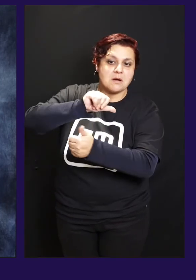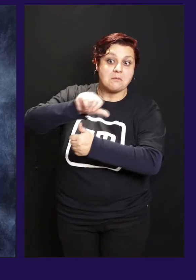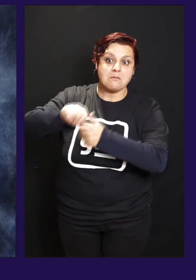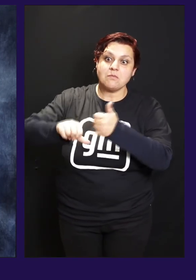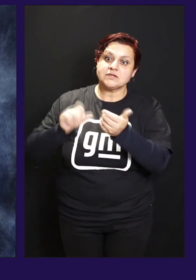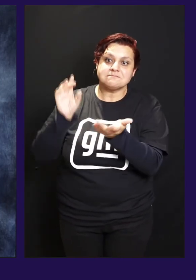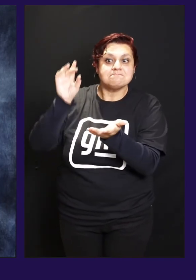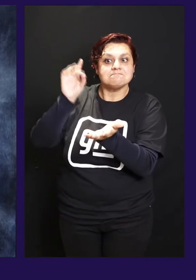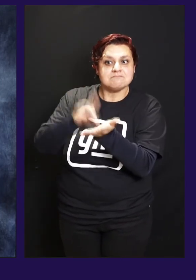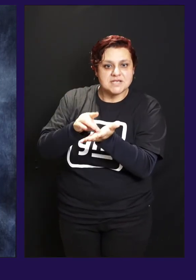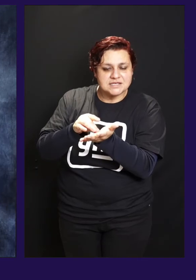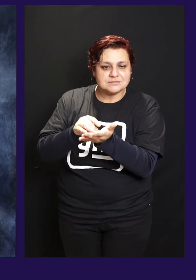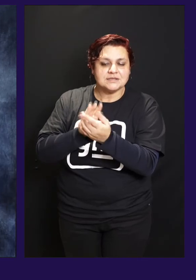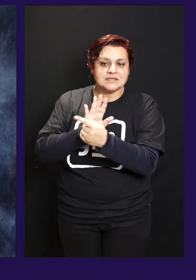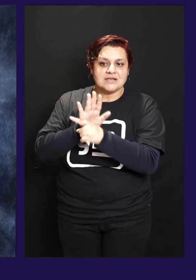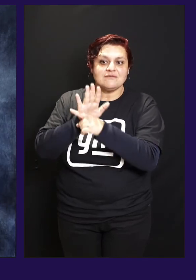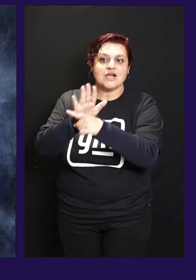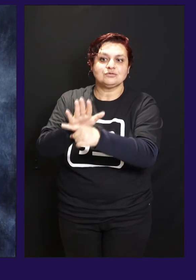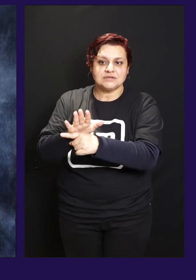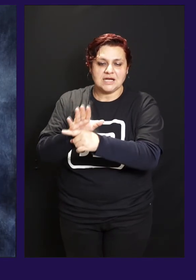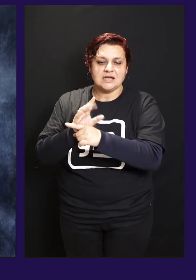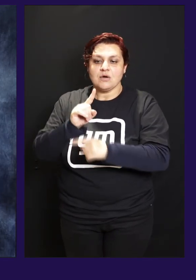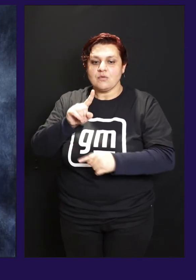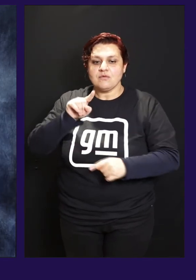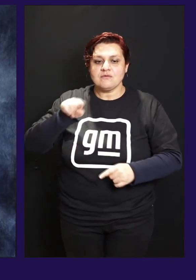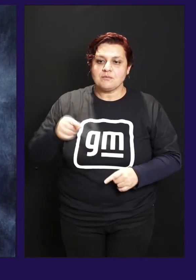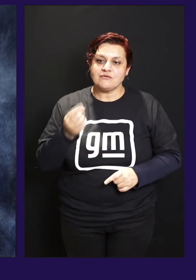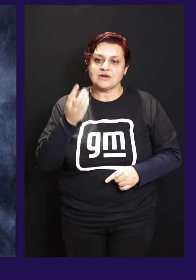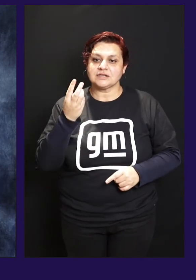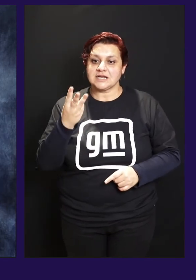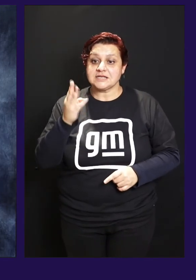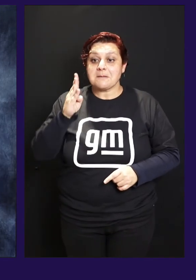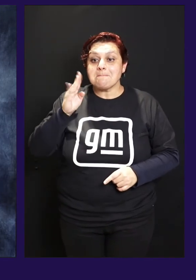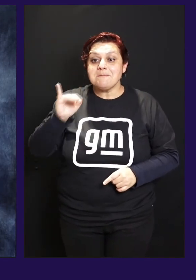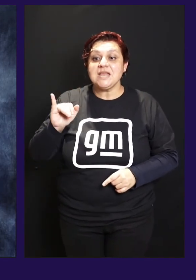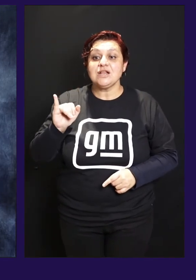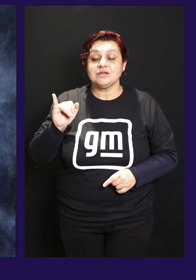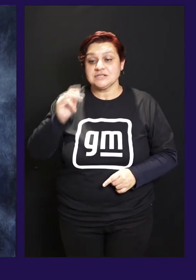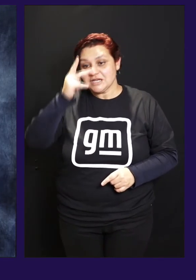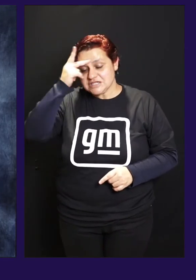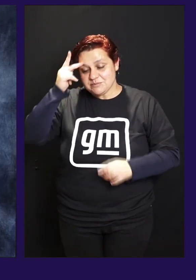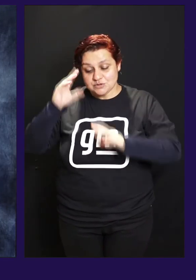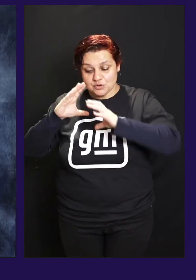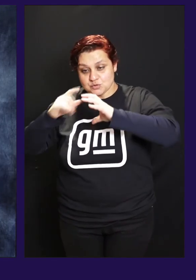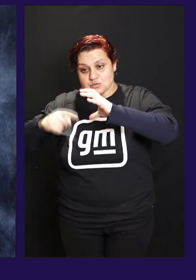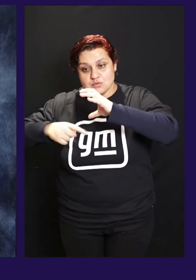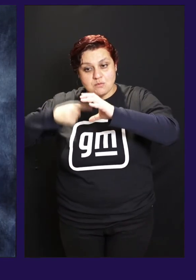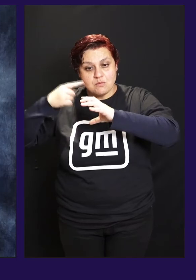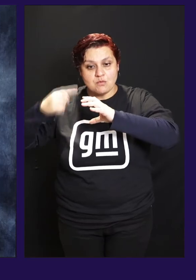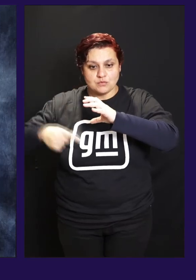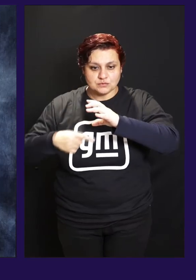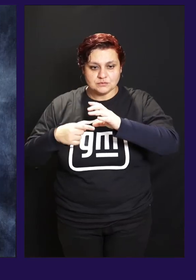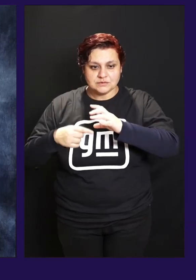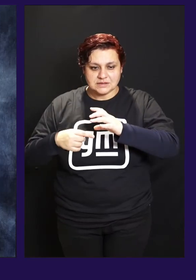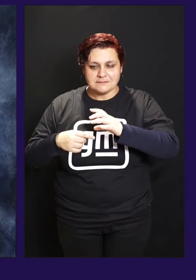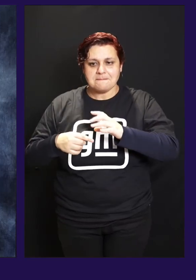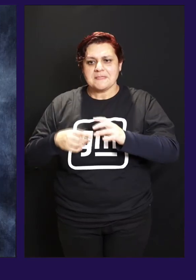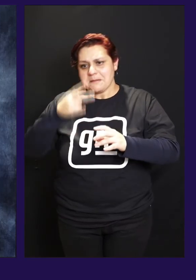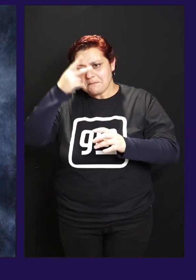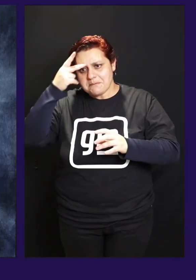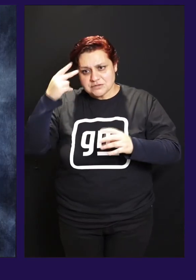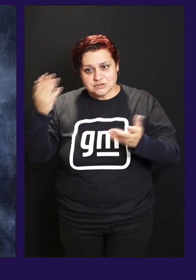Quando nós não incluímos de forma intencional, nós excluímos de forma não intencional. Essa é uma questão